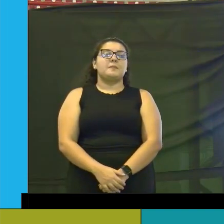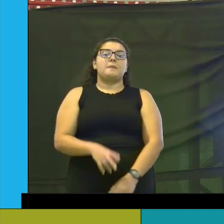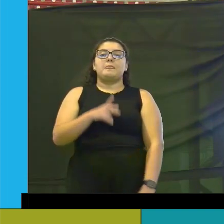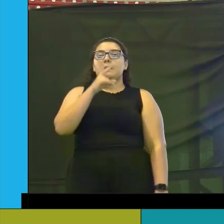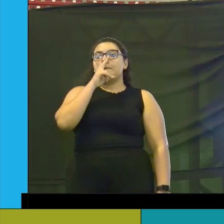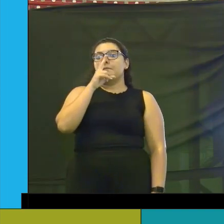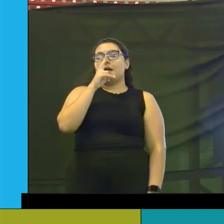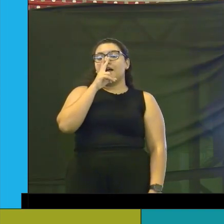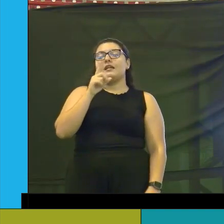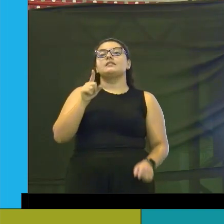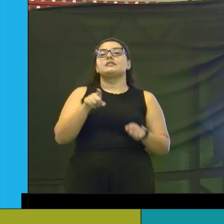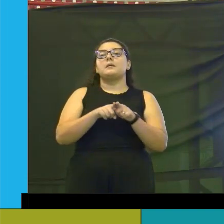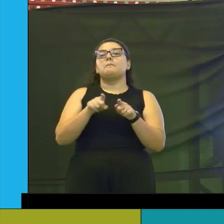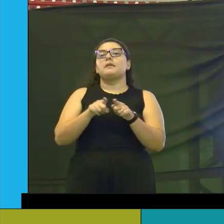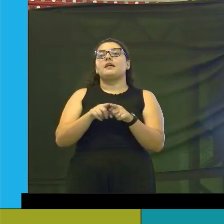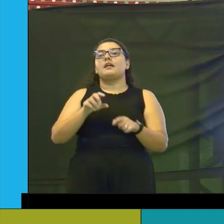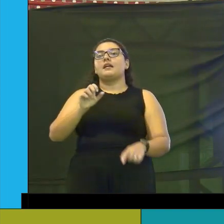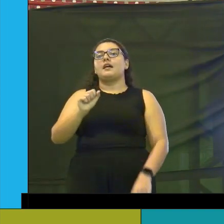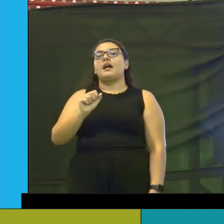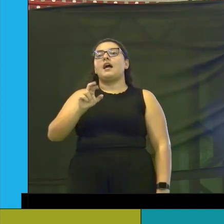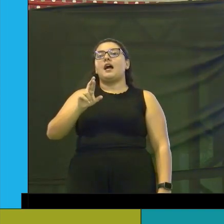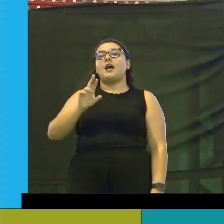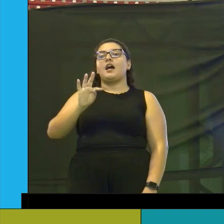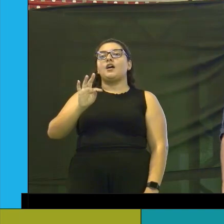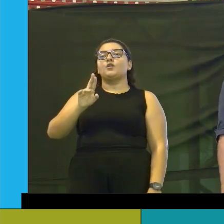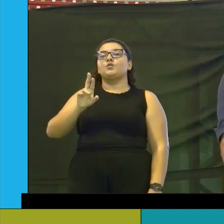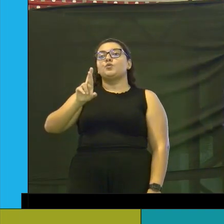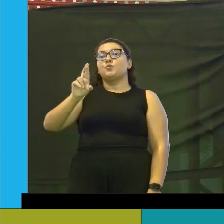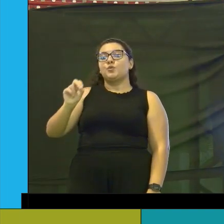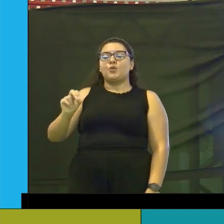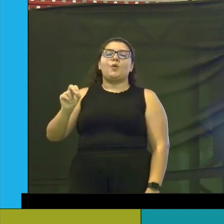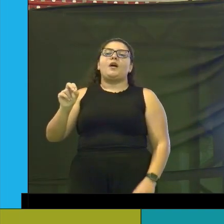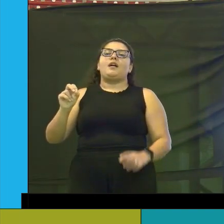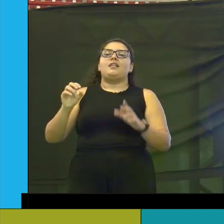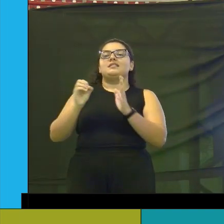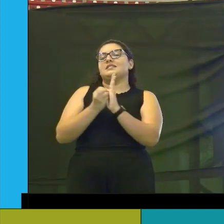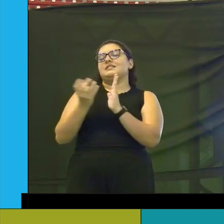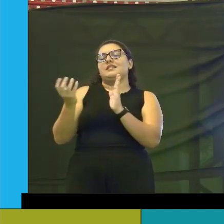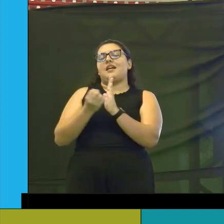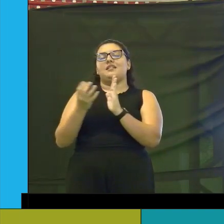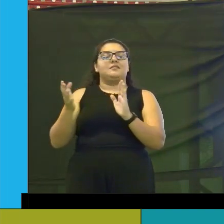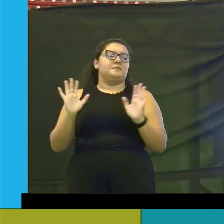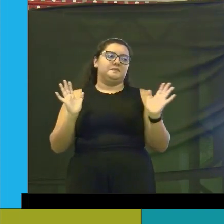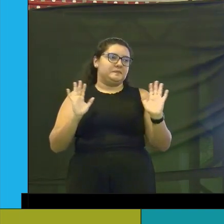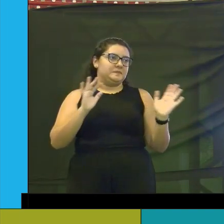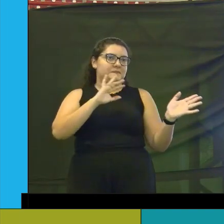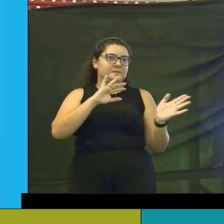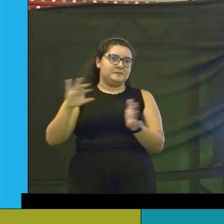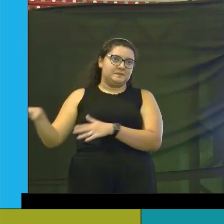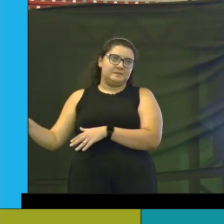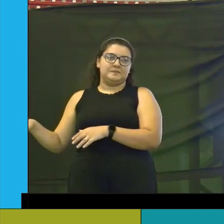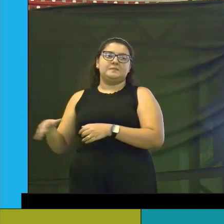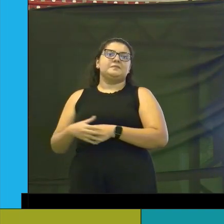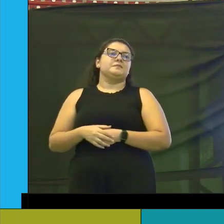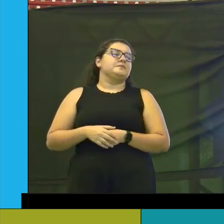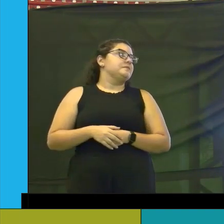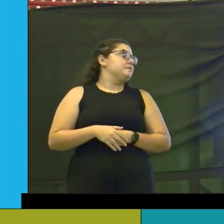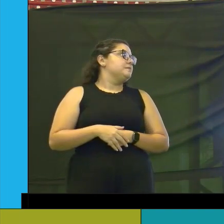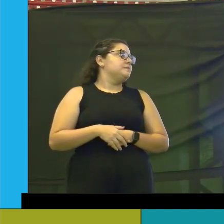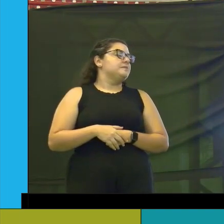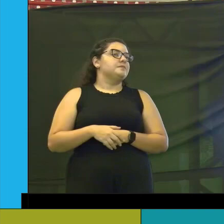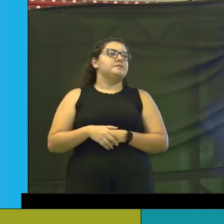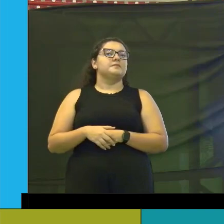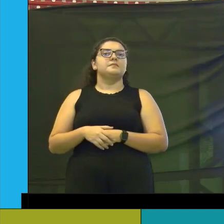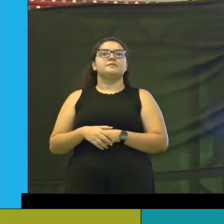com o Arthur da Casa de Papel. Aí lascou, foi tudo. Mas vamos nessa. Não, porque a gente quando nasce feio, né, Daniel? Tu sabe do que eu estou